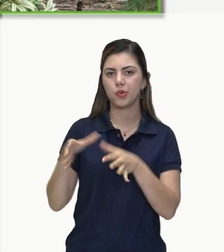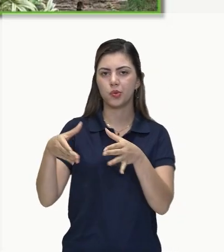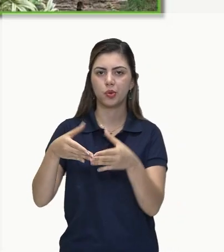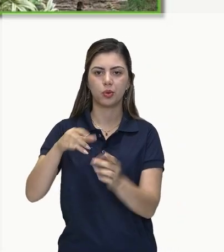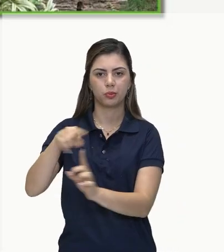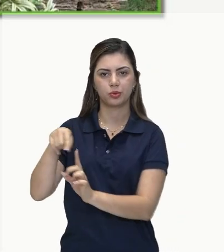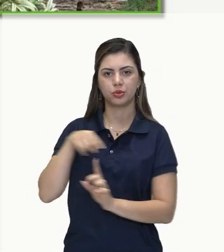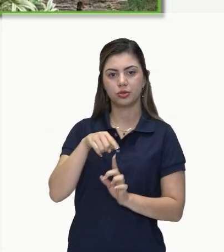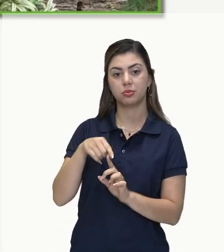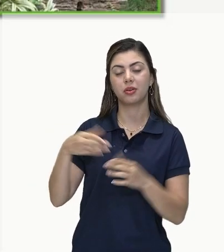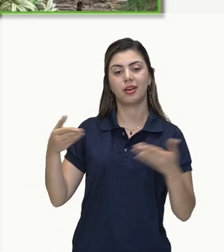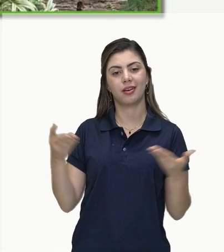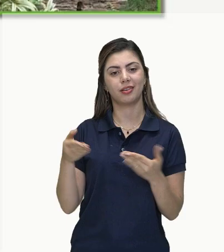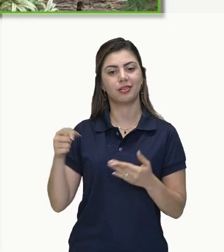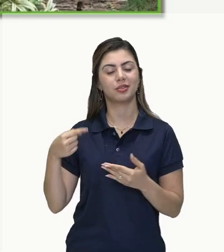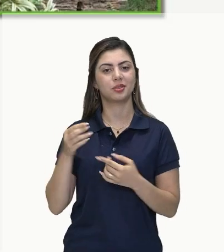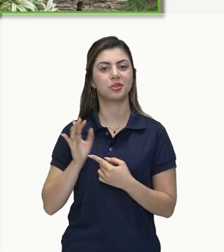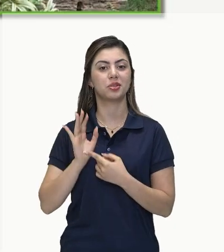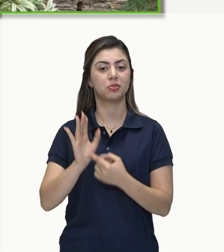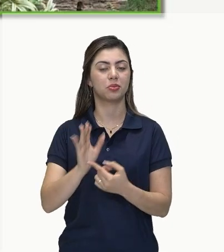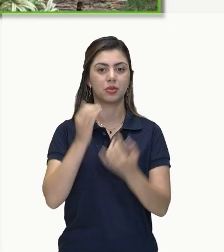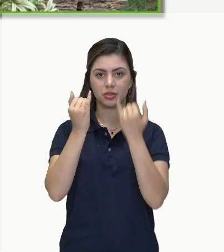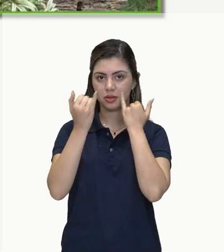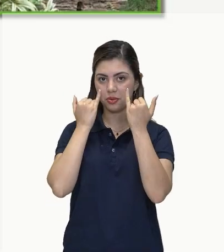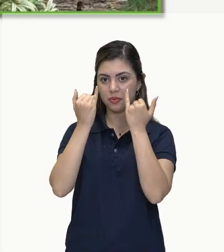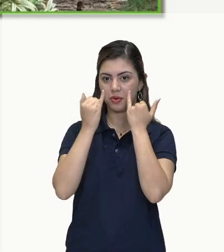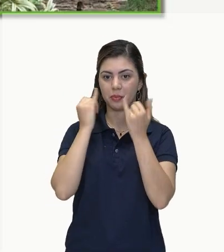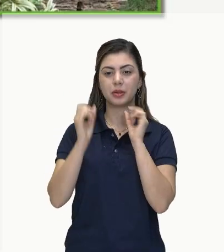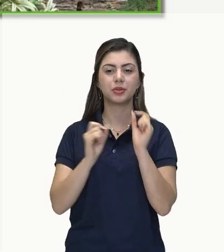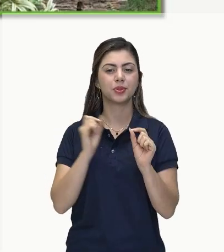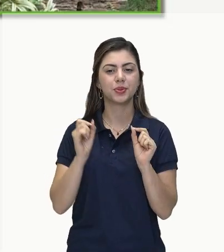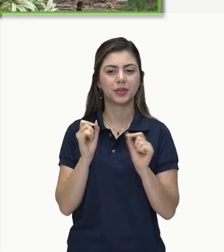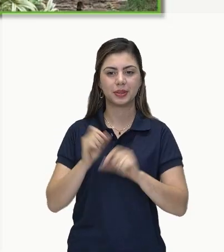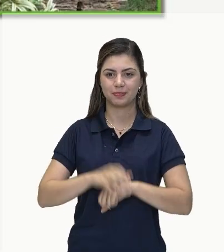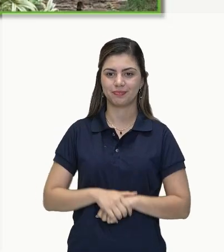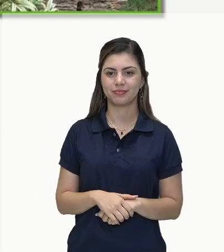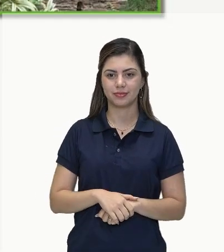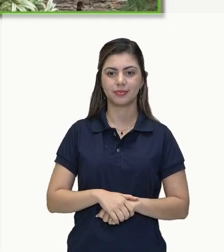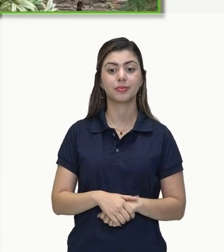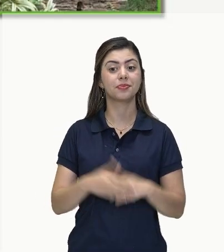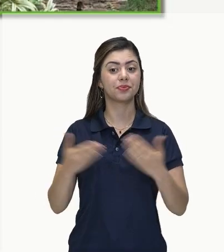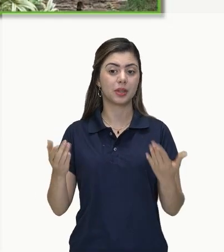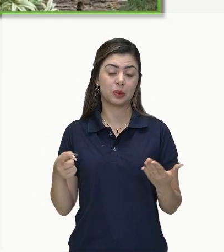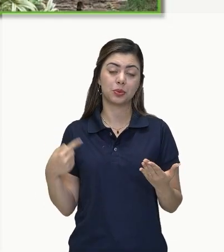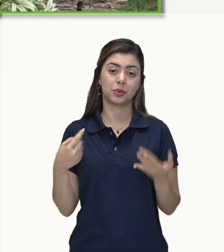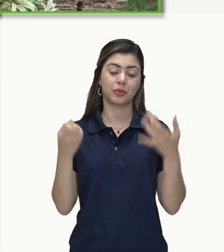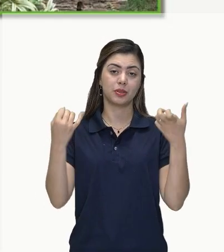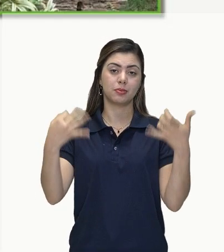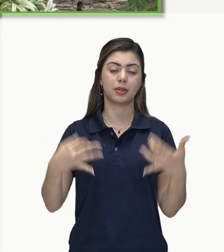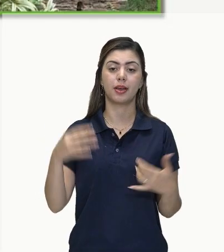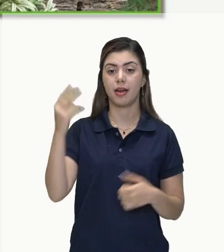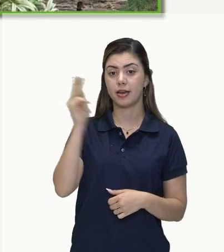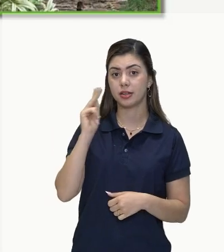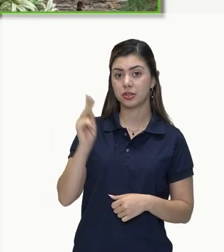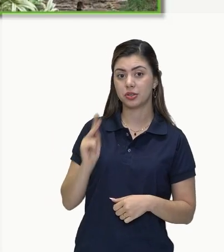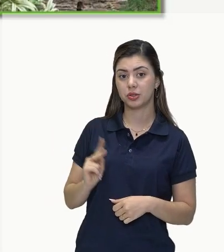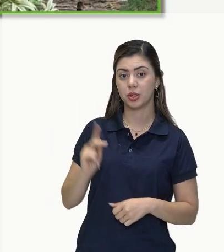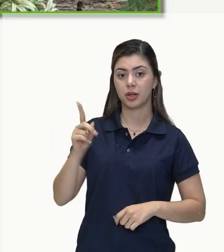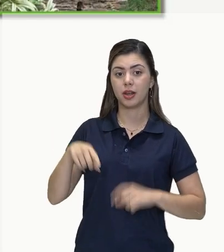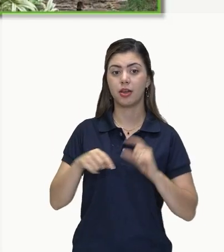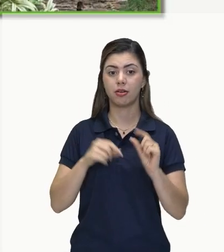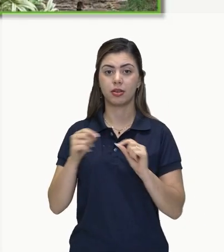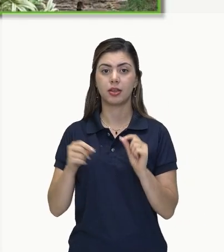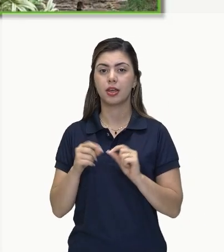gente trouxe aqui para vocês informações. Na verdade, a gente vai contar um pouco da história de um naturalista